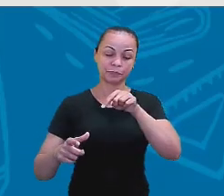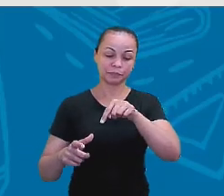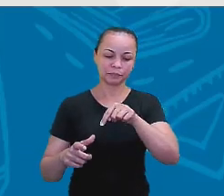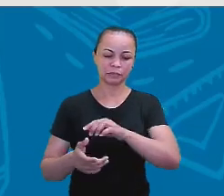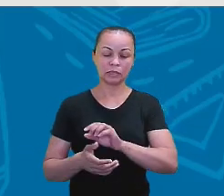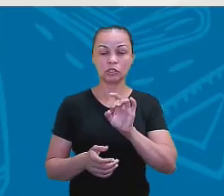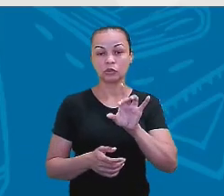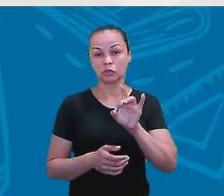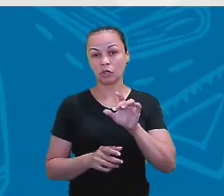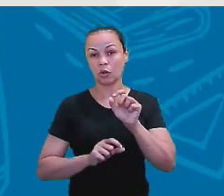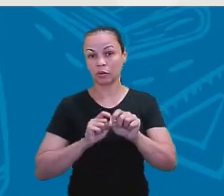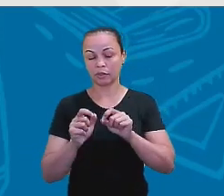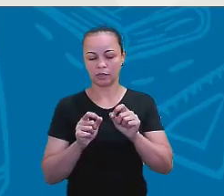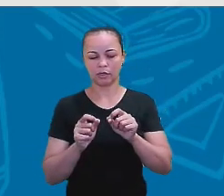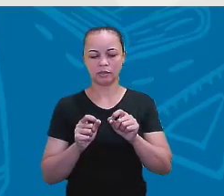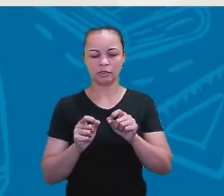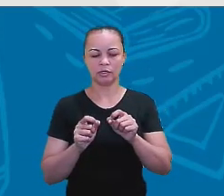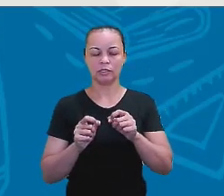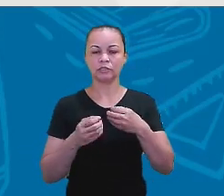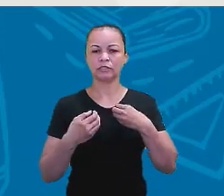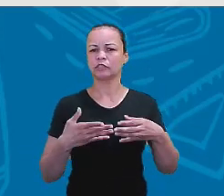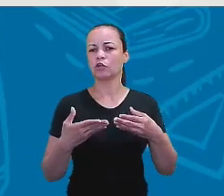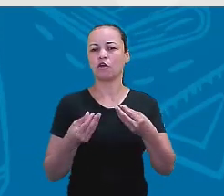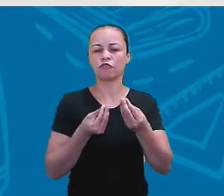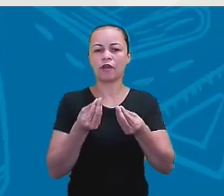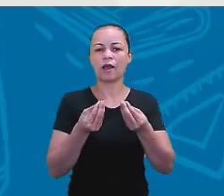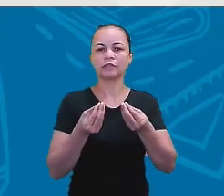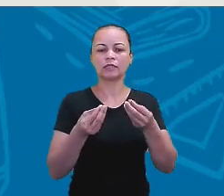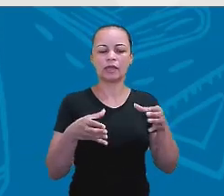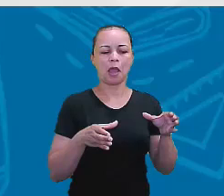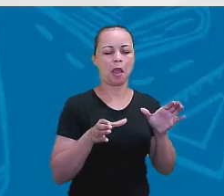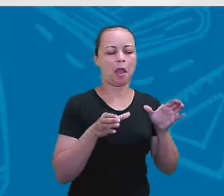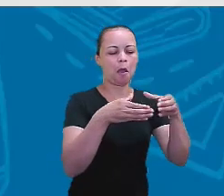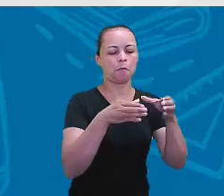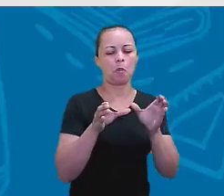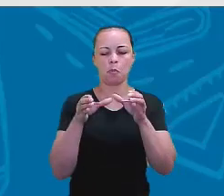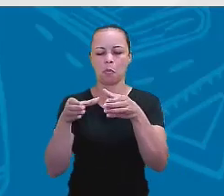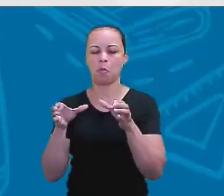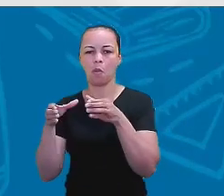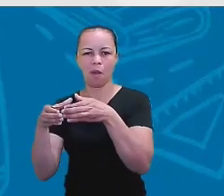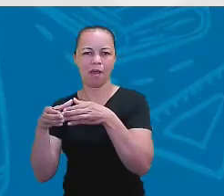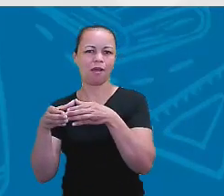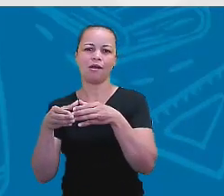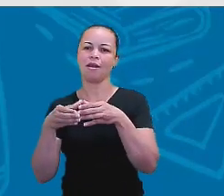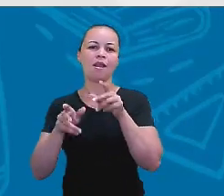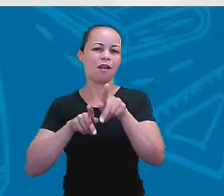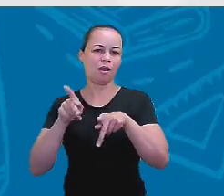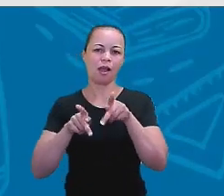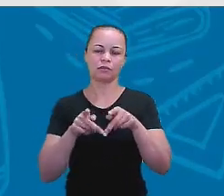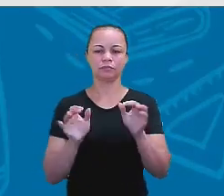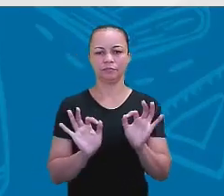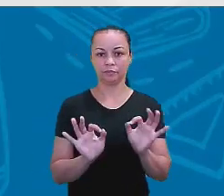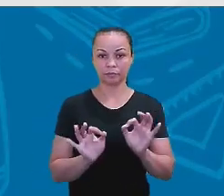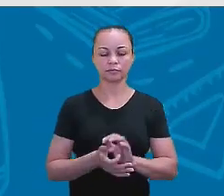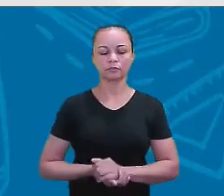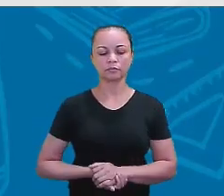Que são o quê? Mas são organismos que não são o quê? Não fazem parte da mesma população, populações diferentes. Isso é o que a gente